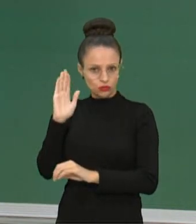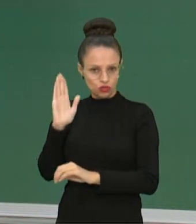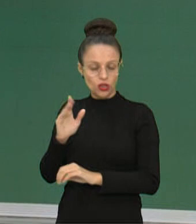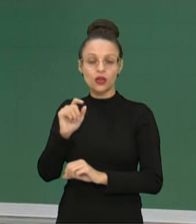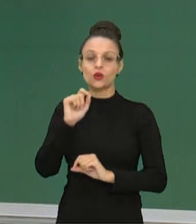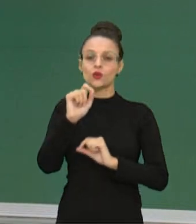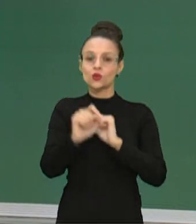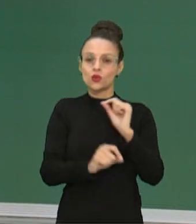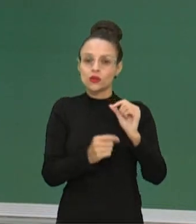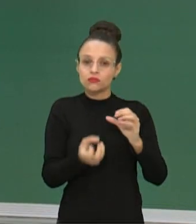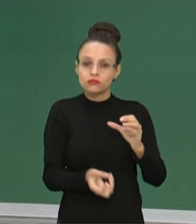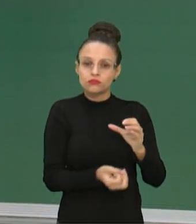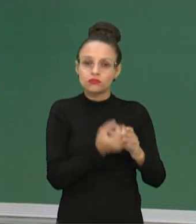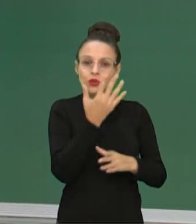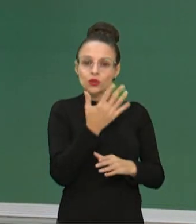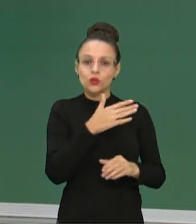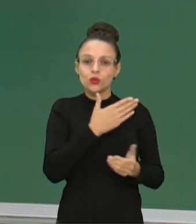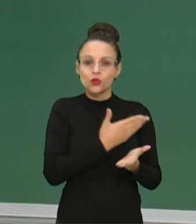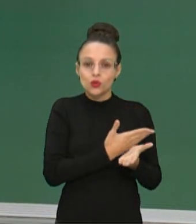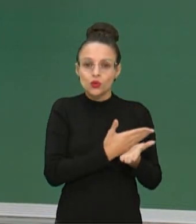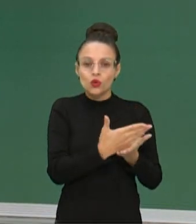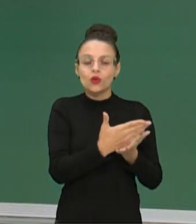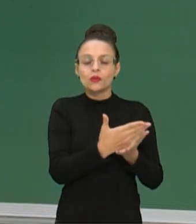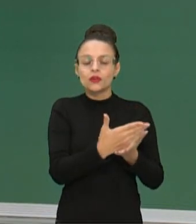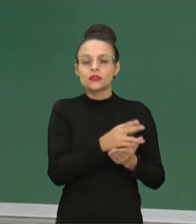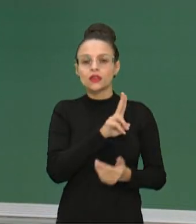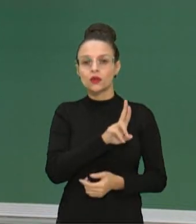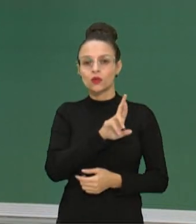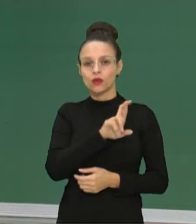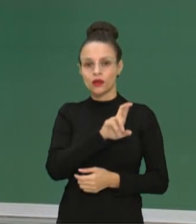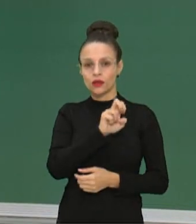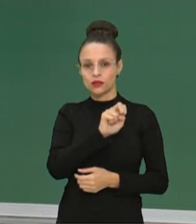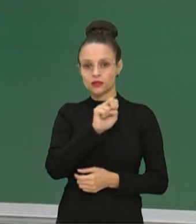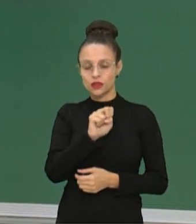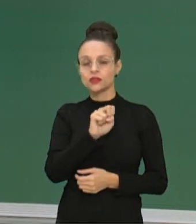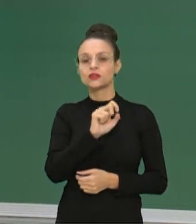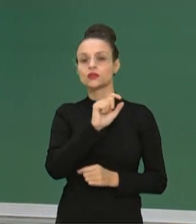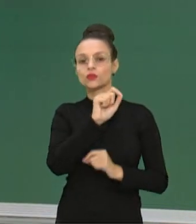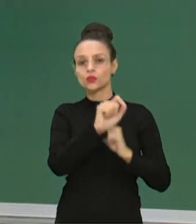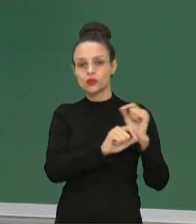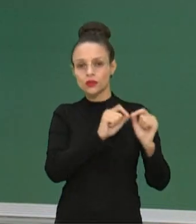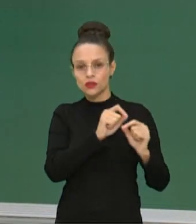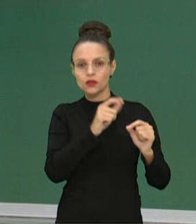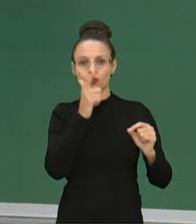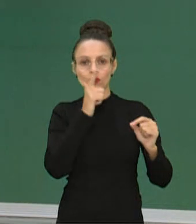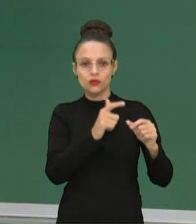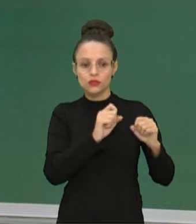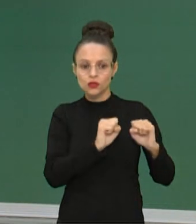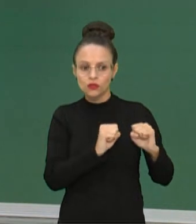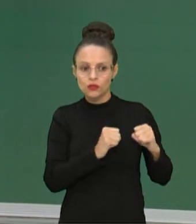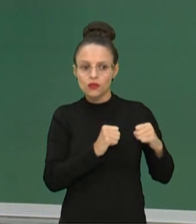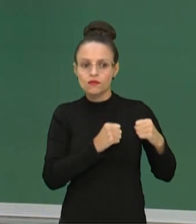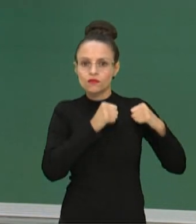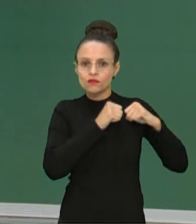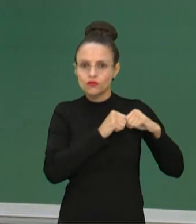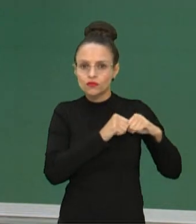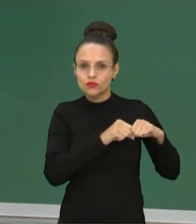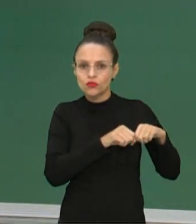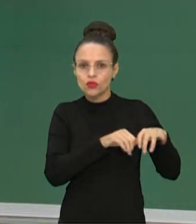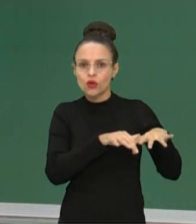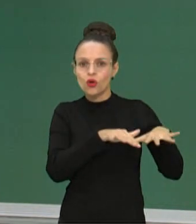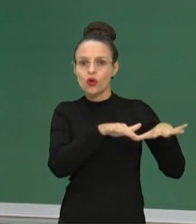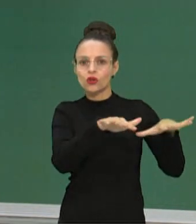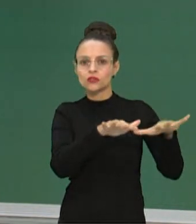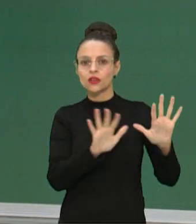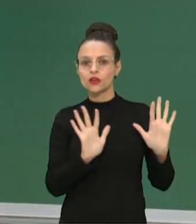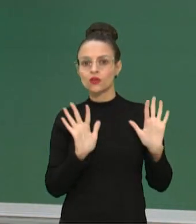e o que tinha sido implantado na União das Repúblicas Socialistas Soviéticas e que ganhou poder, que ganhou força com o